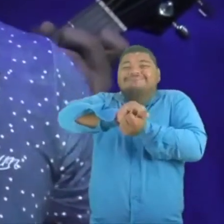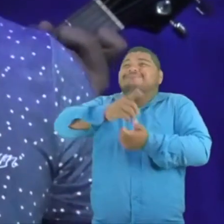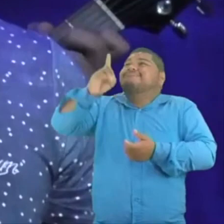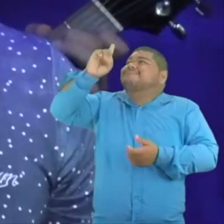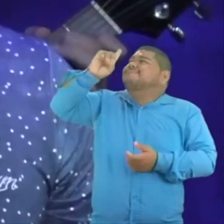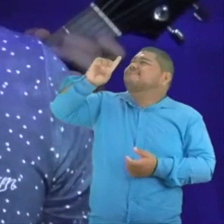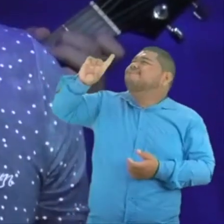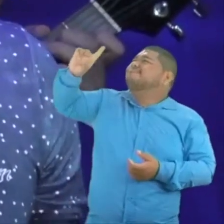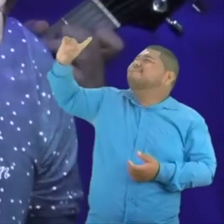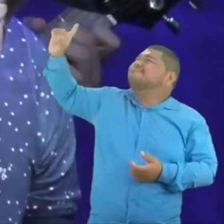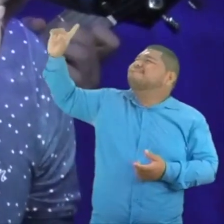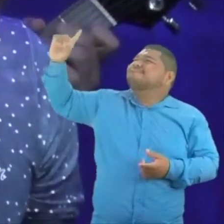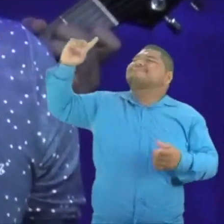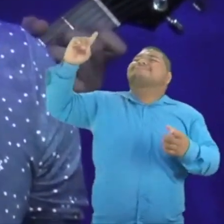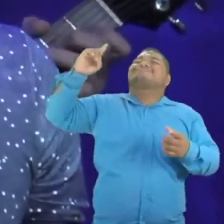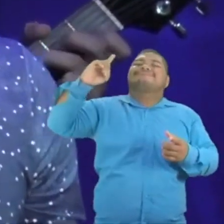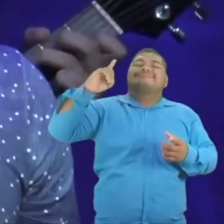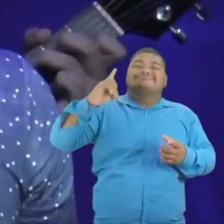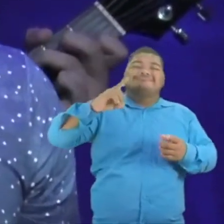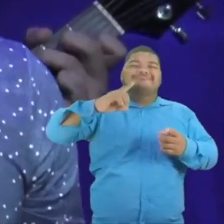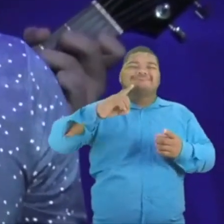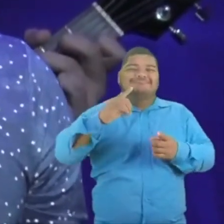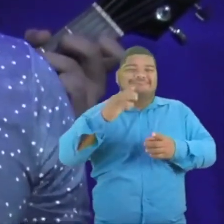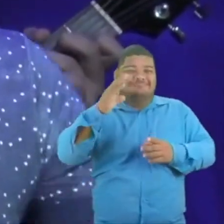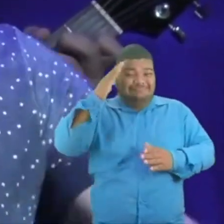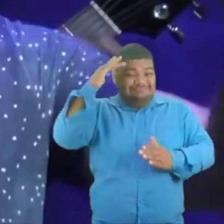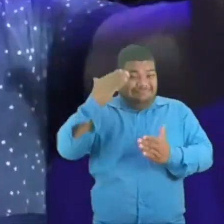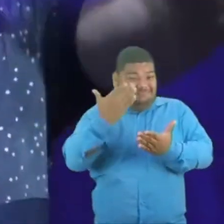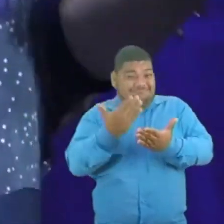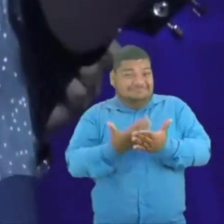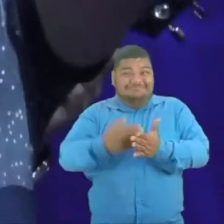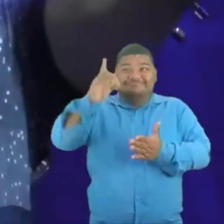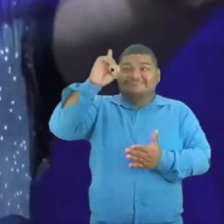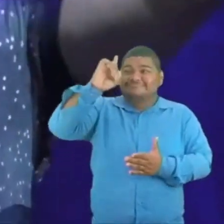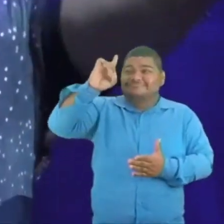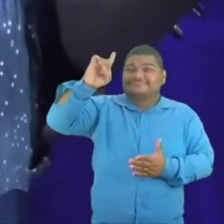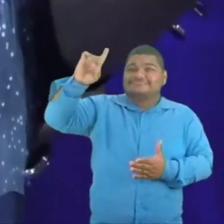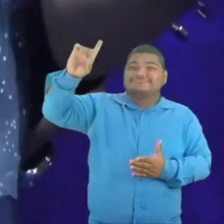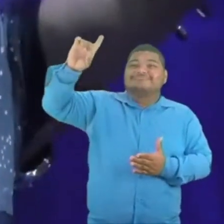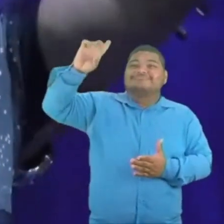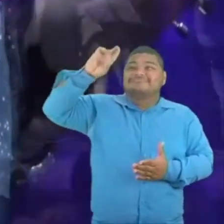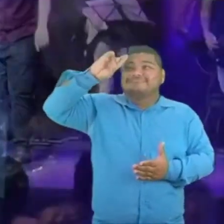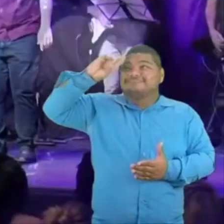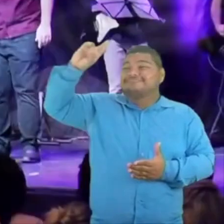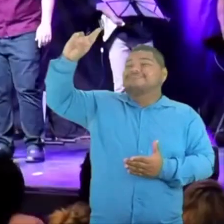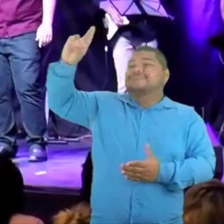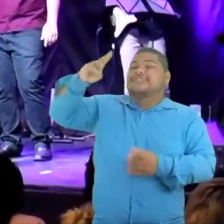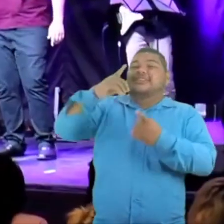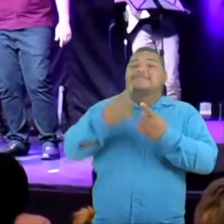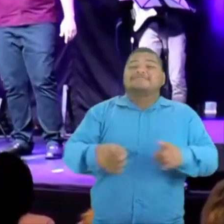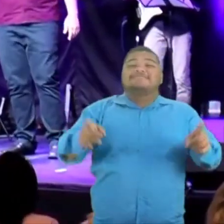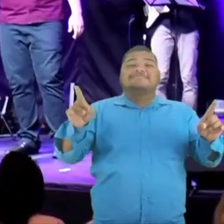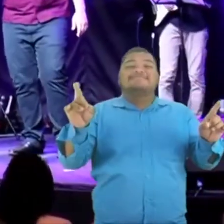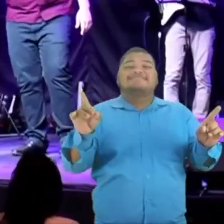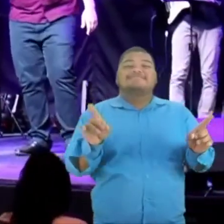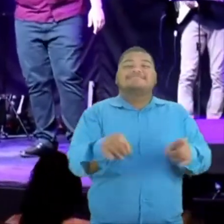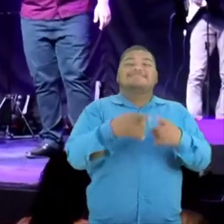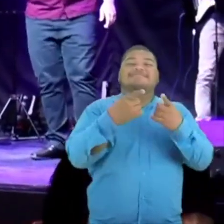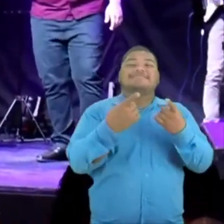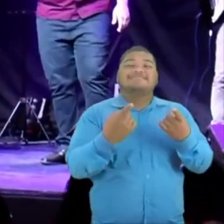abalar, mas o Teu propósito se cumprirá, pois Tu és Senhor.